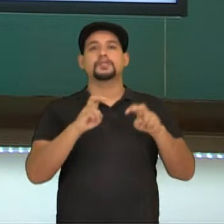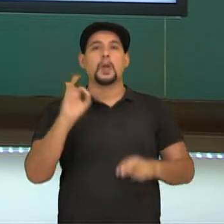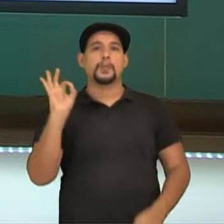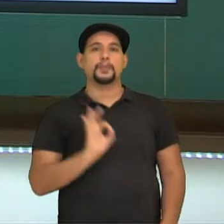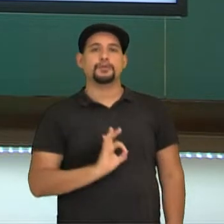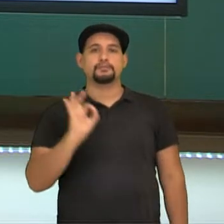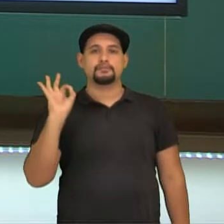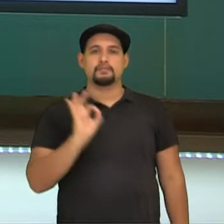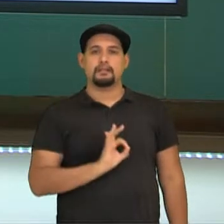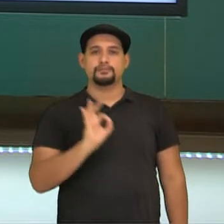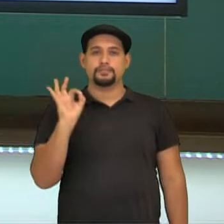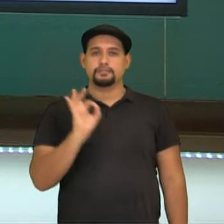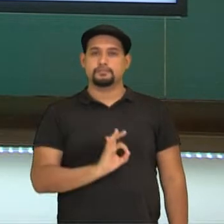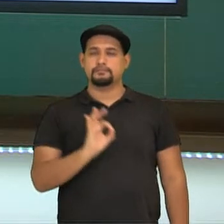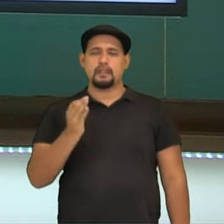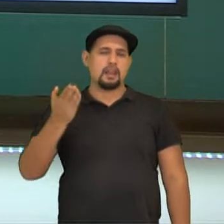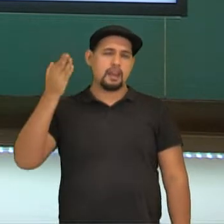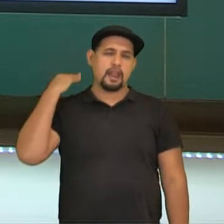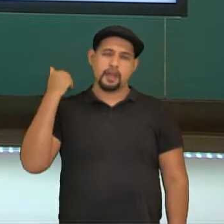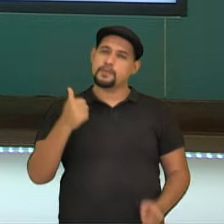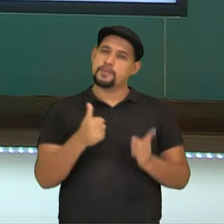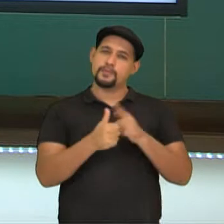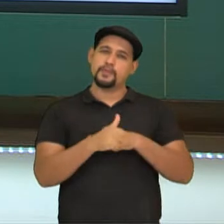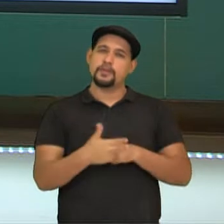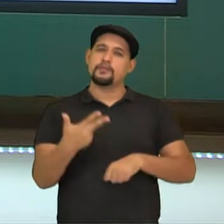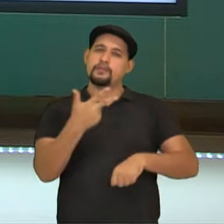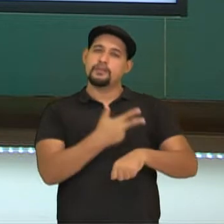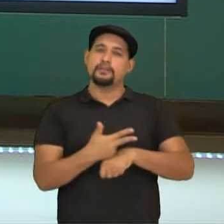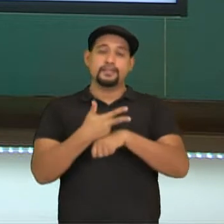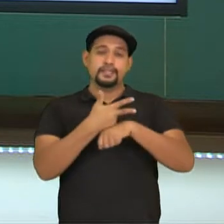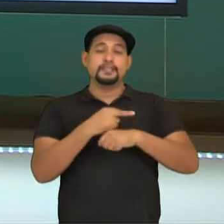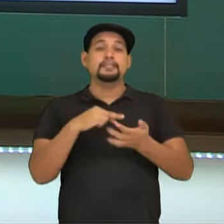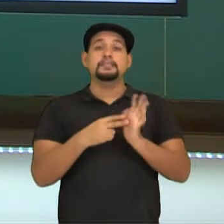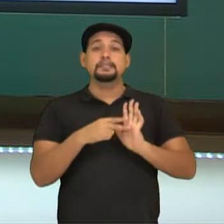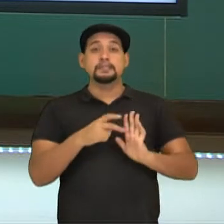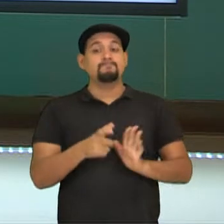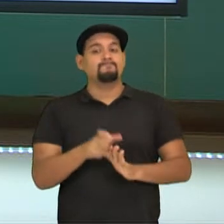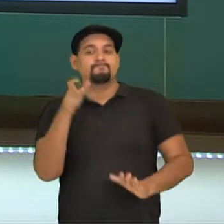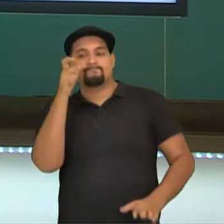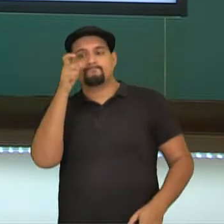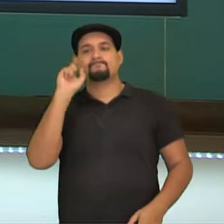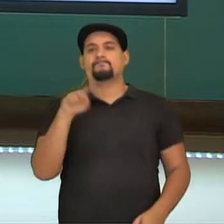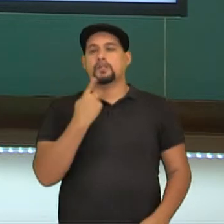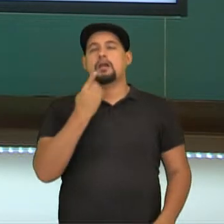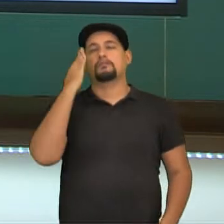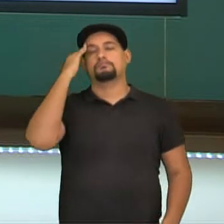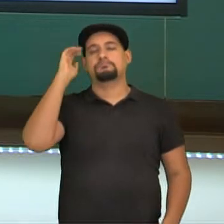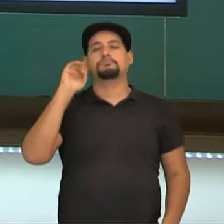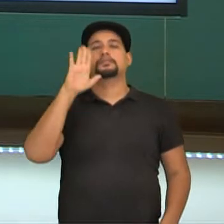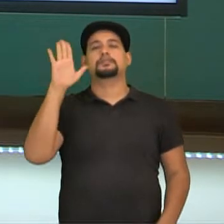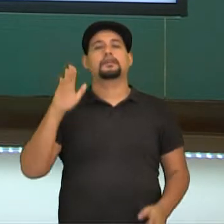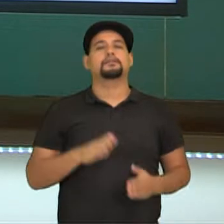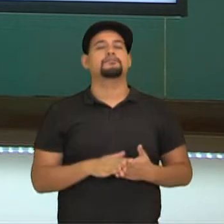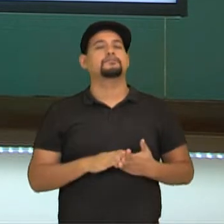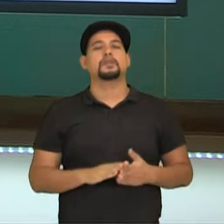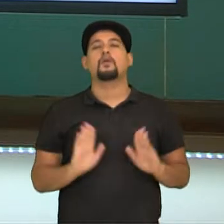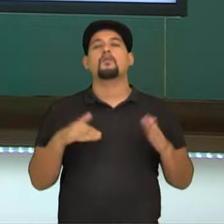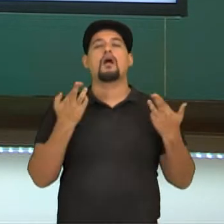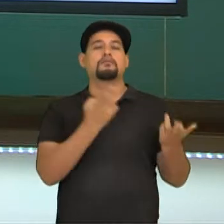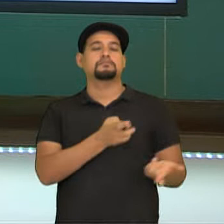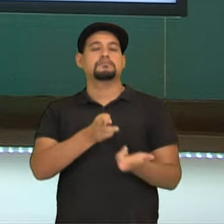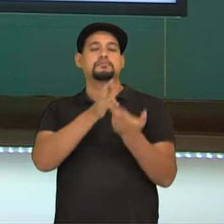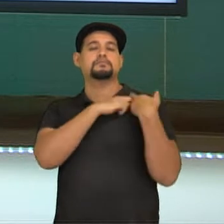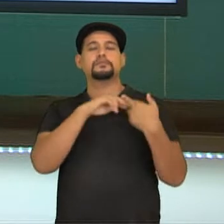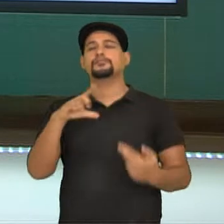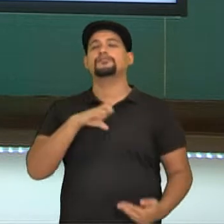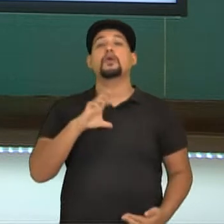Porcentagem a gente fala desde o nosso primeiro vídeo, que é um fator muito interessante para a gente entender qual é o peso que nós estamos tendo, qual é